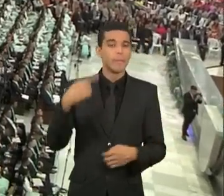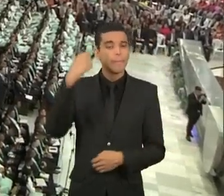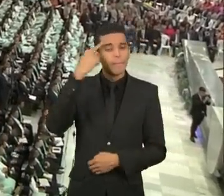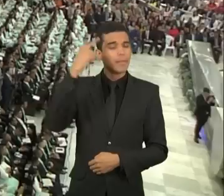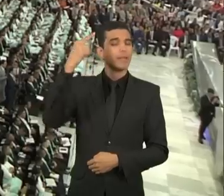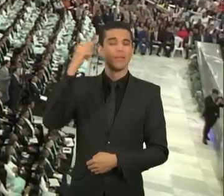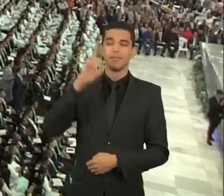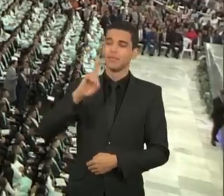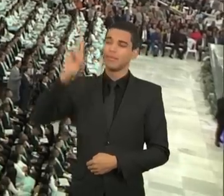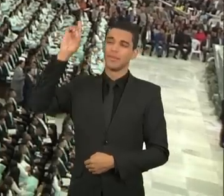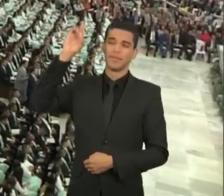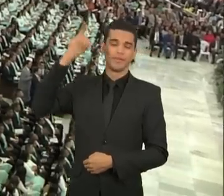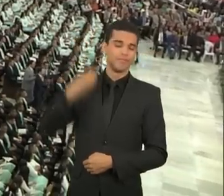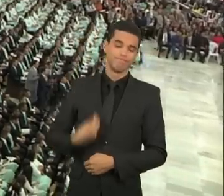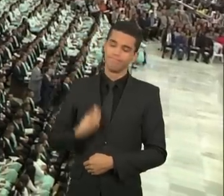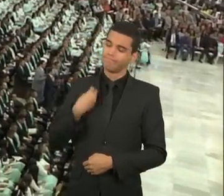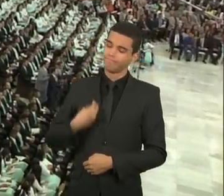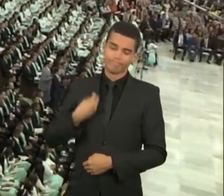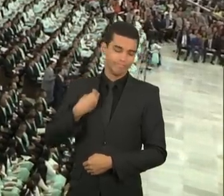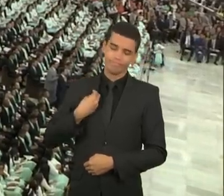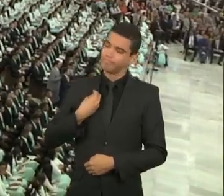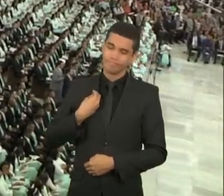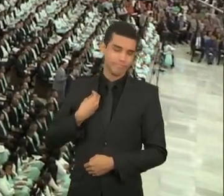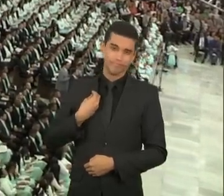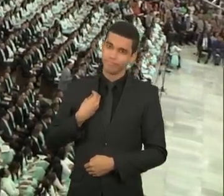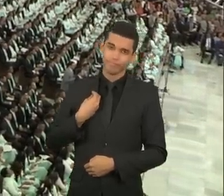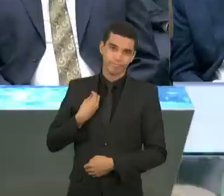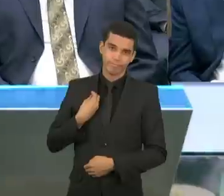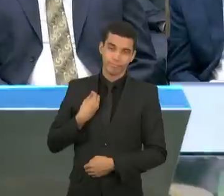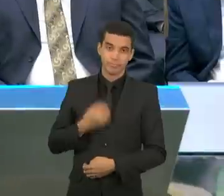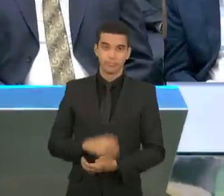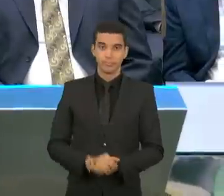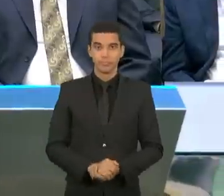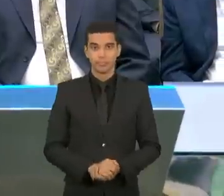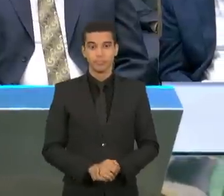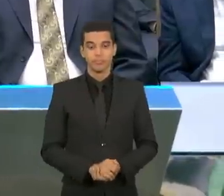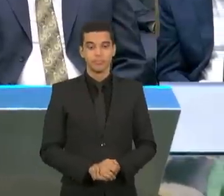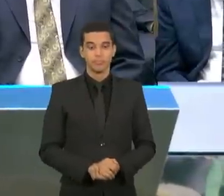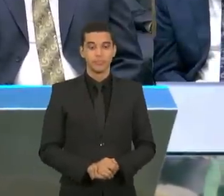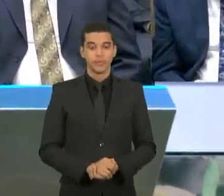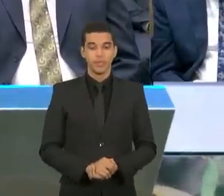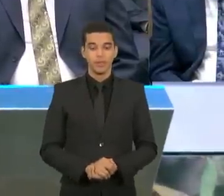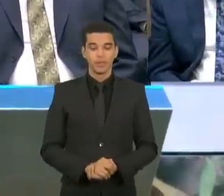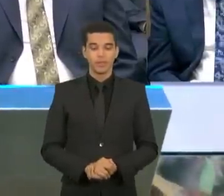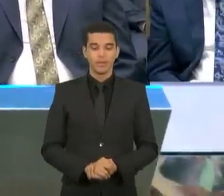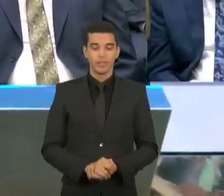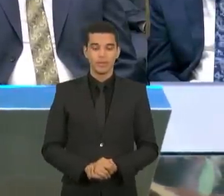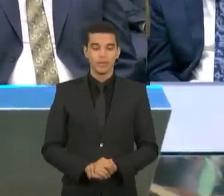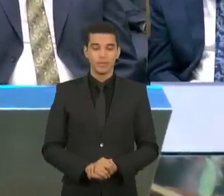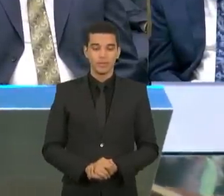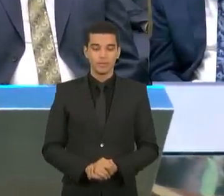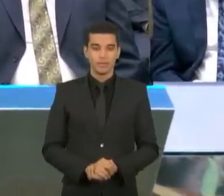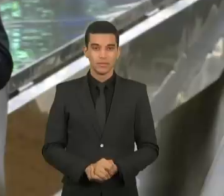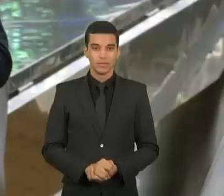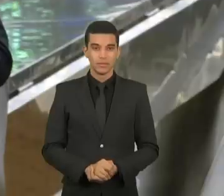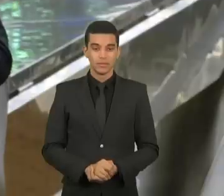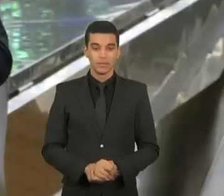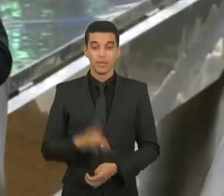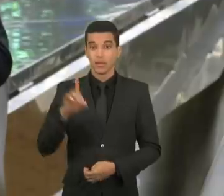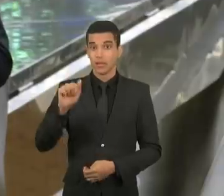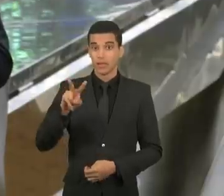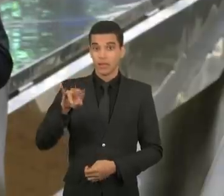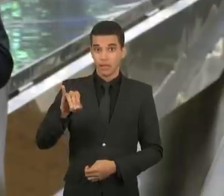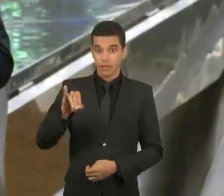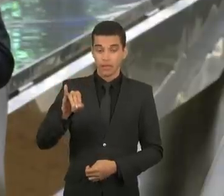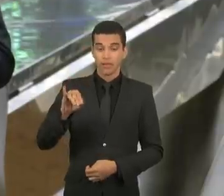a negar a Deus. O salmista Davi, ele diz isso. Toda pessoa que nega a